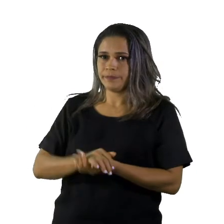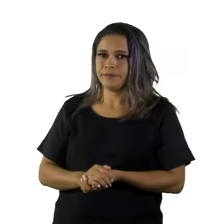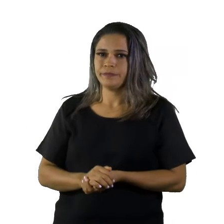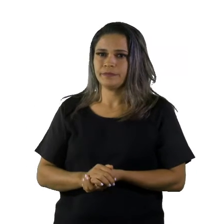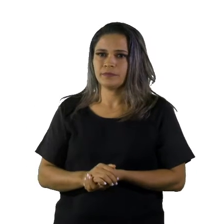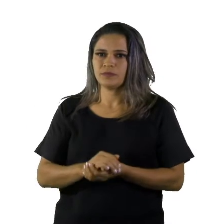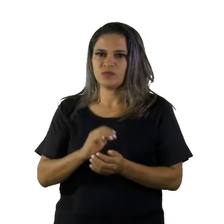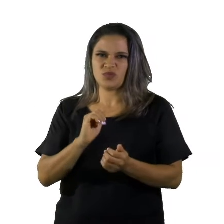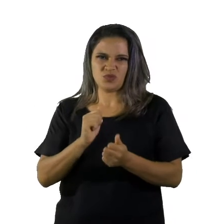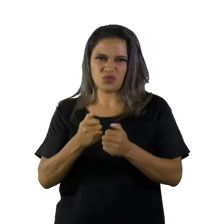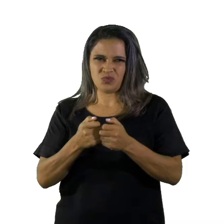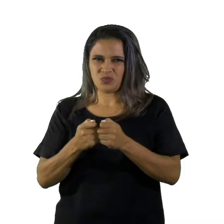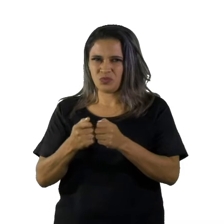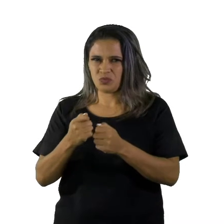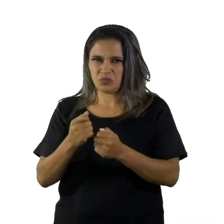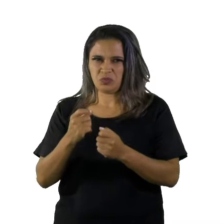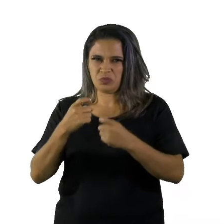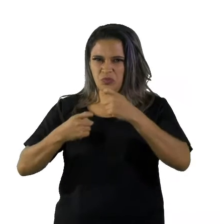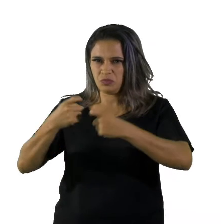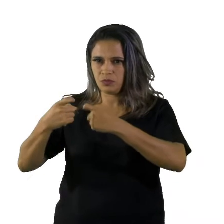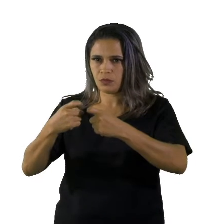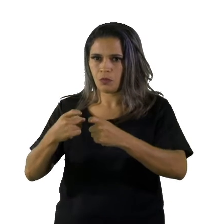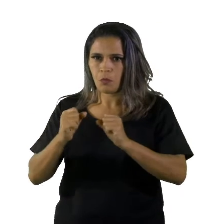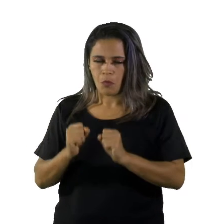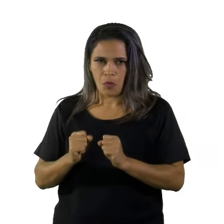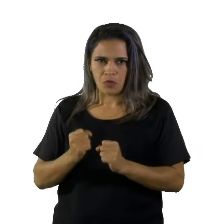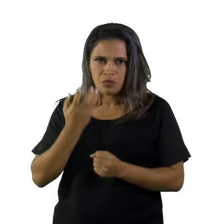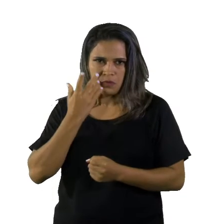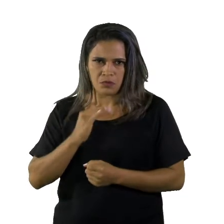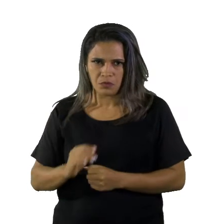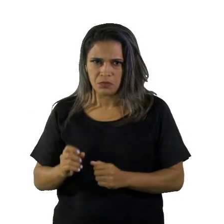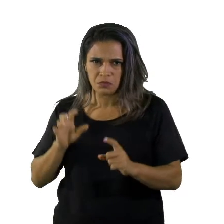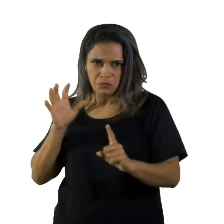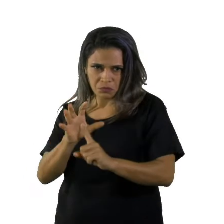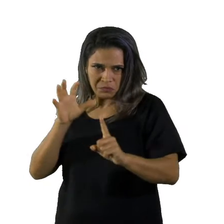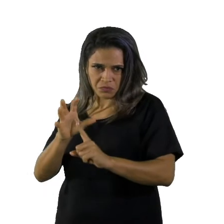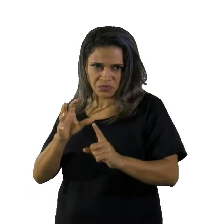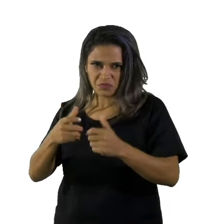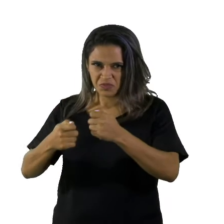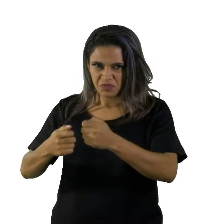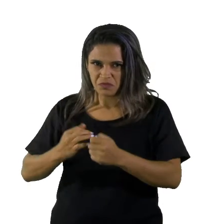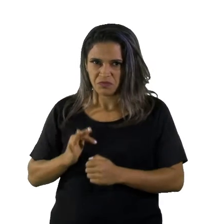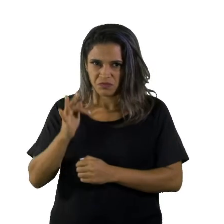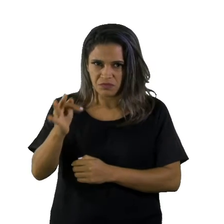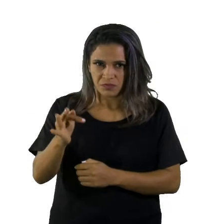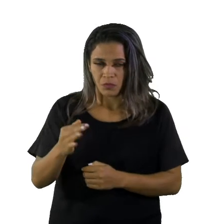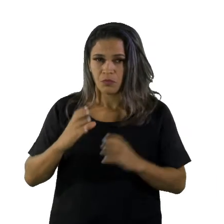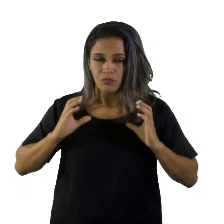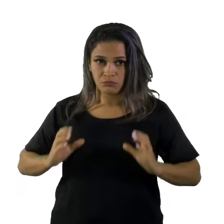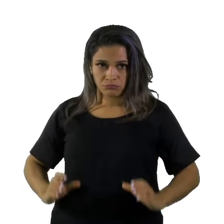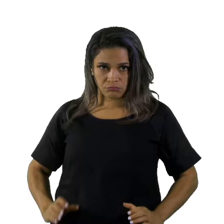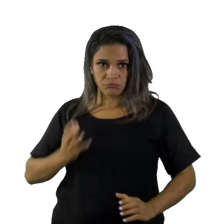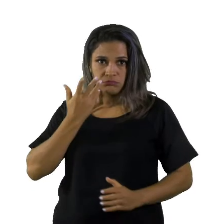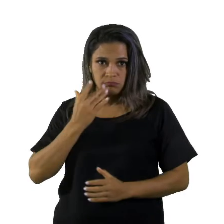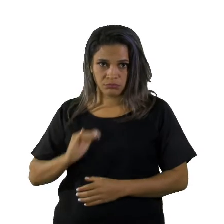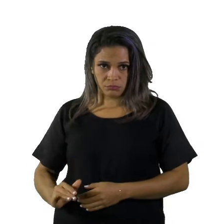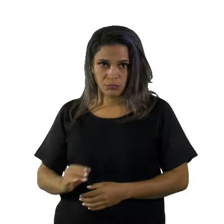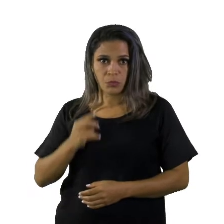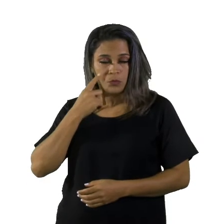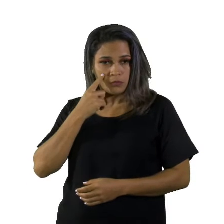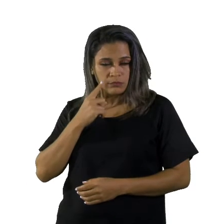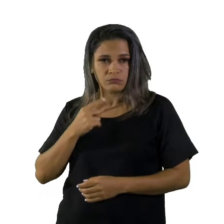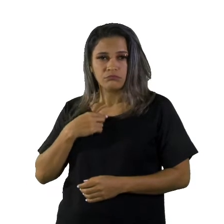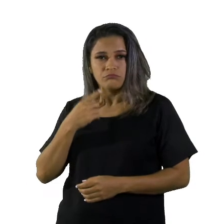comportamento de uma criança, tornando-a também violenta? Tudo pode influenciar o comportamento de uma criança, visto que